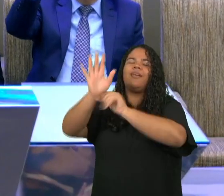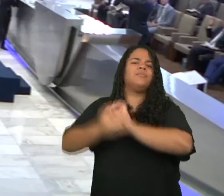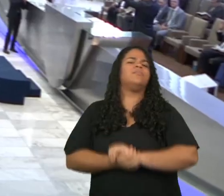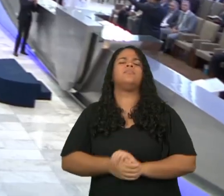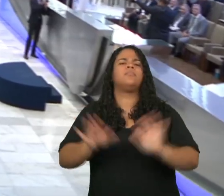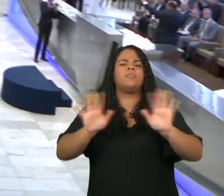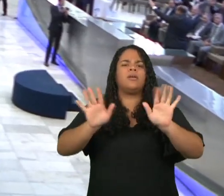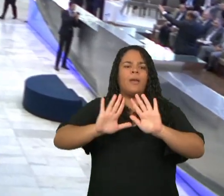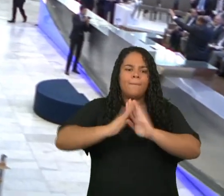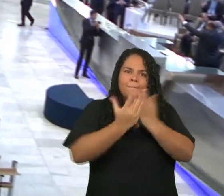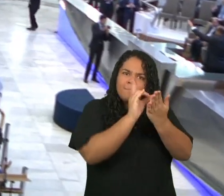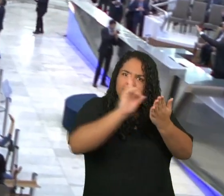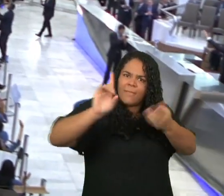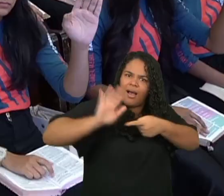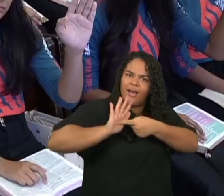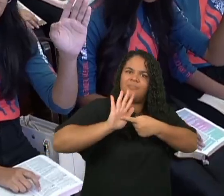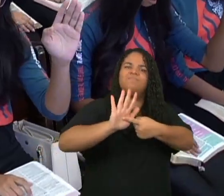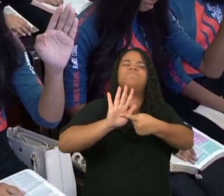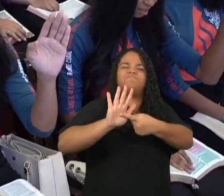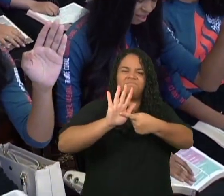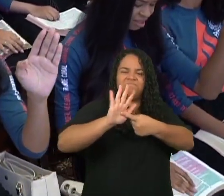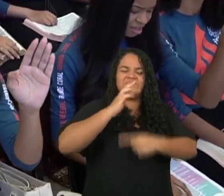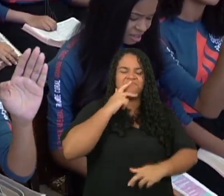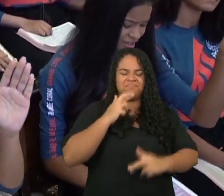da Bíblia.